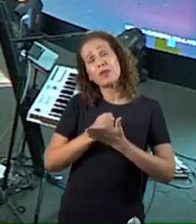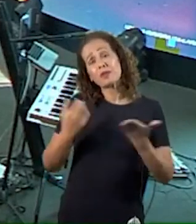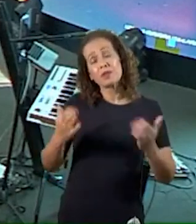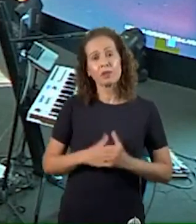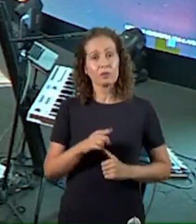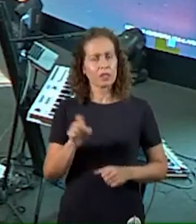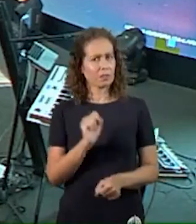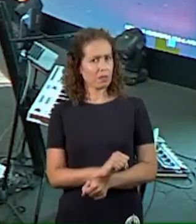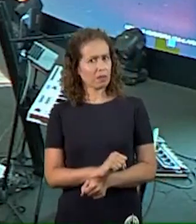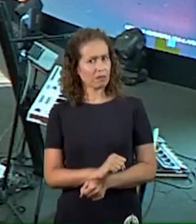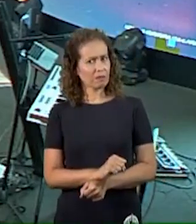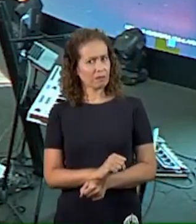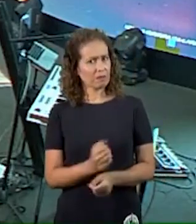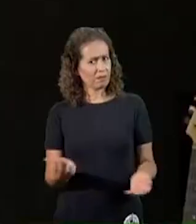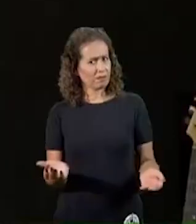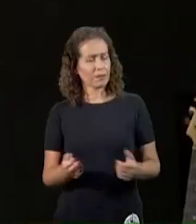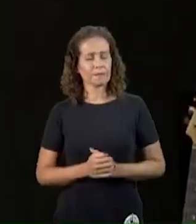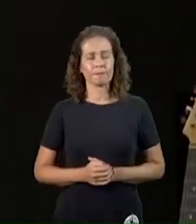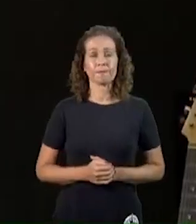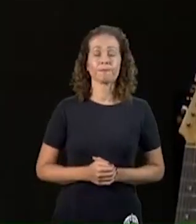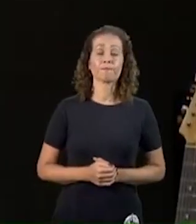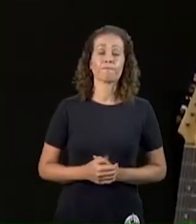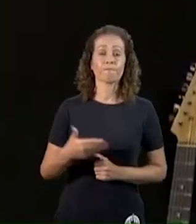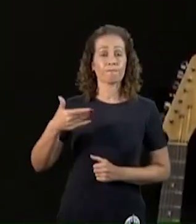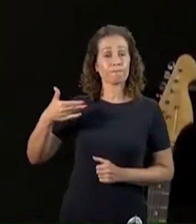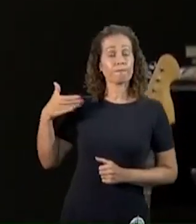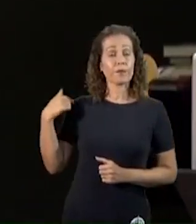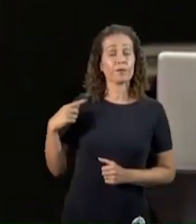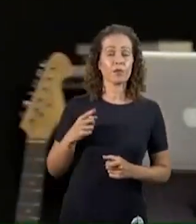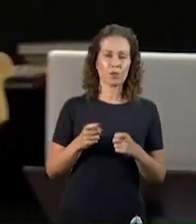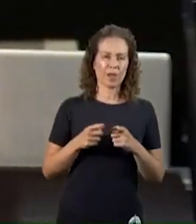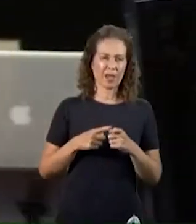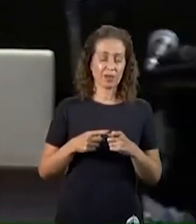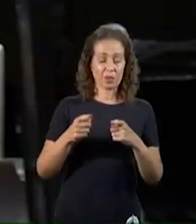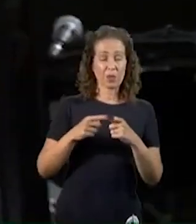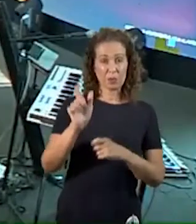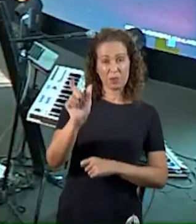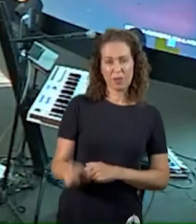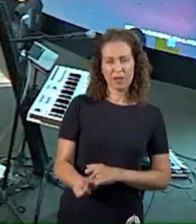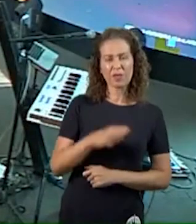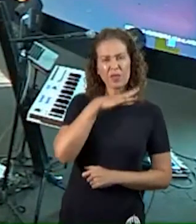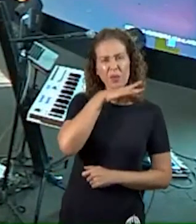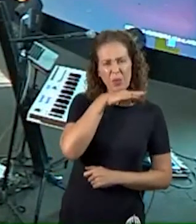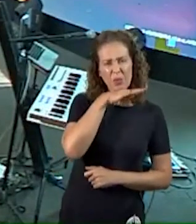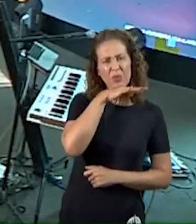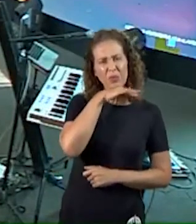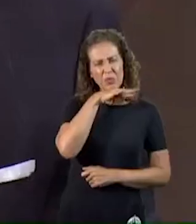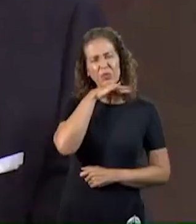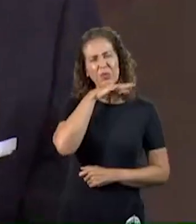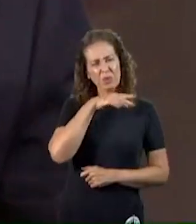vai ficar parado? Esses dias eu fui no médico, gente. O médico foi tão ruim. Ele me atendeu quase que de